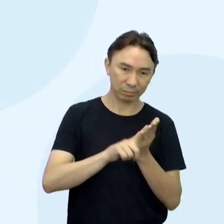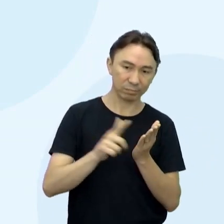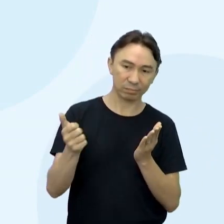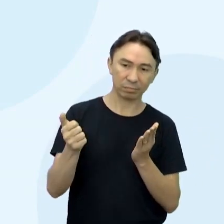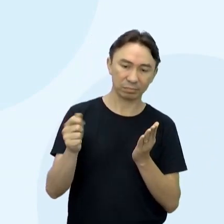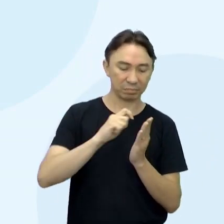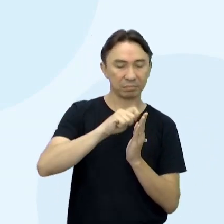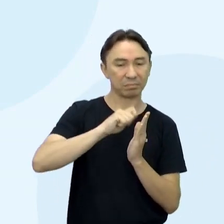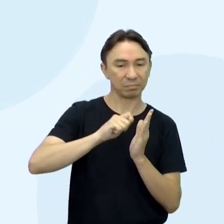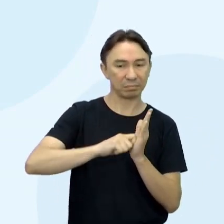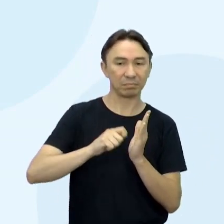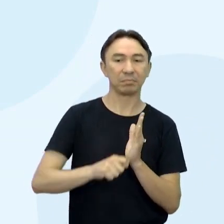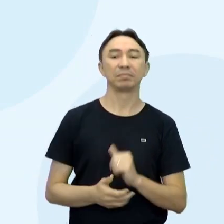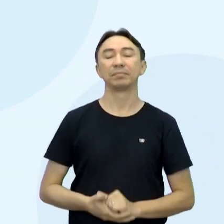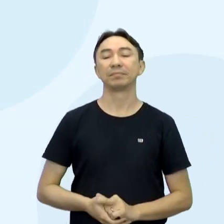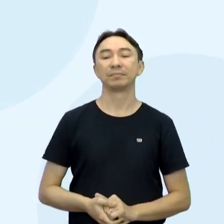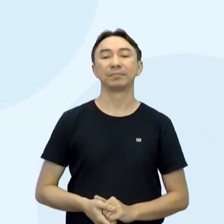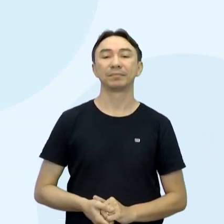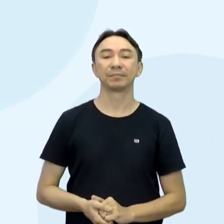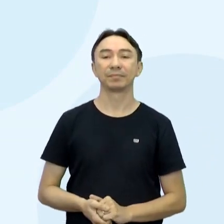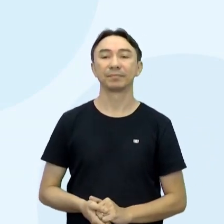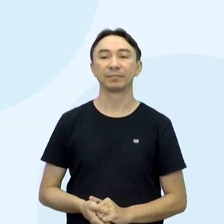material.